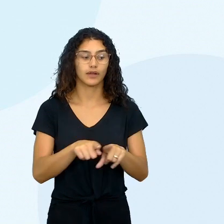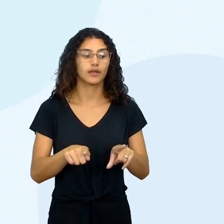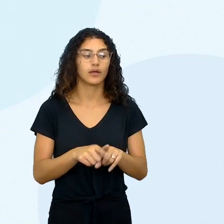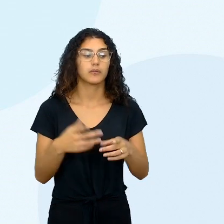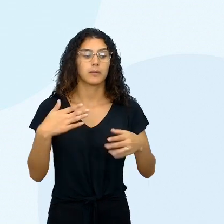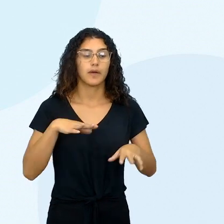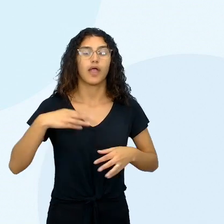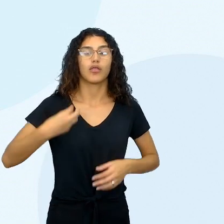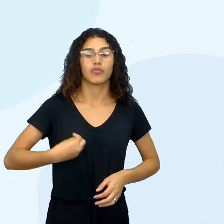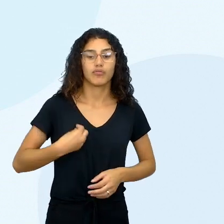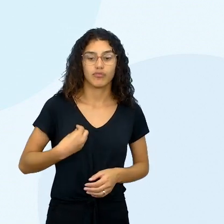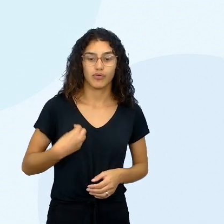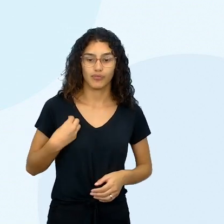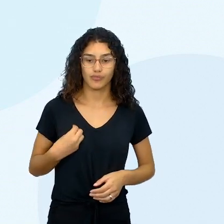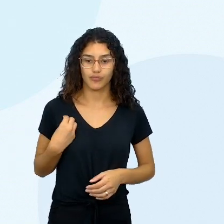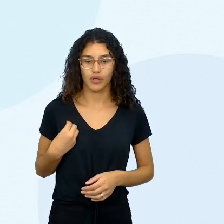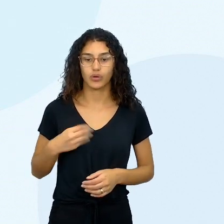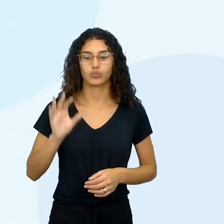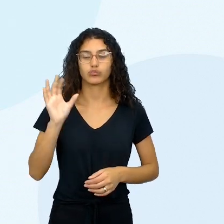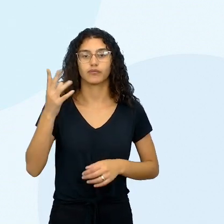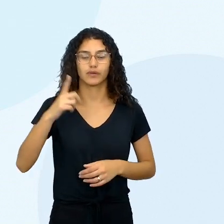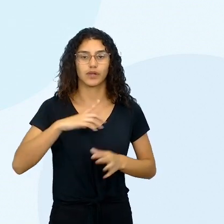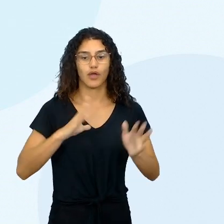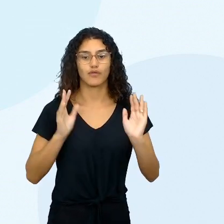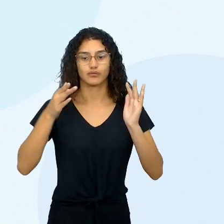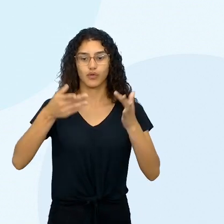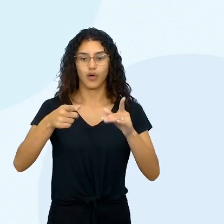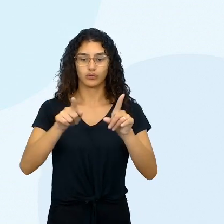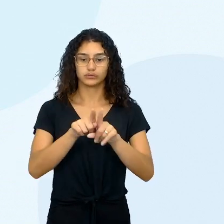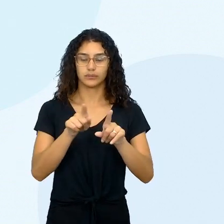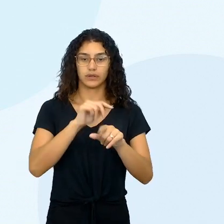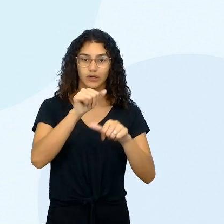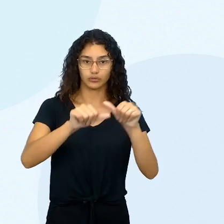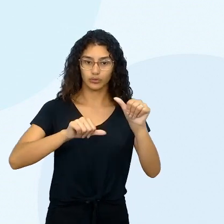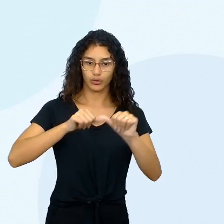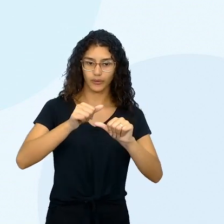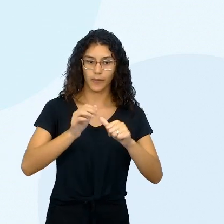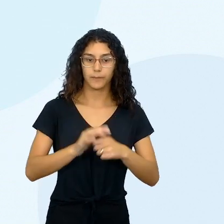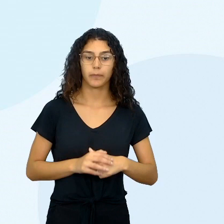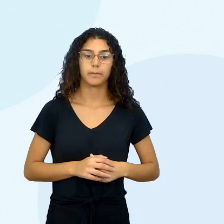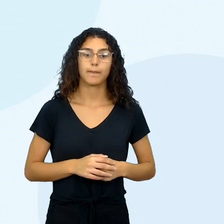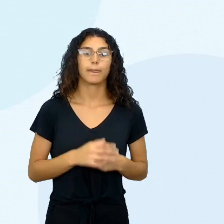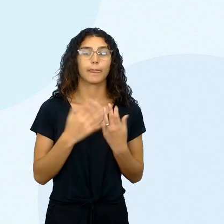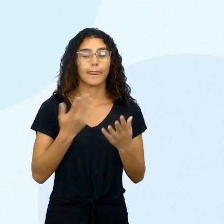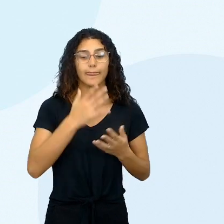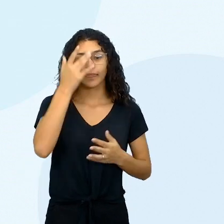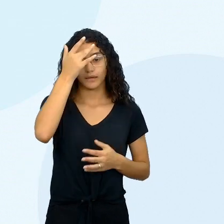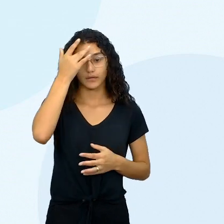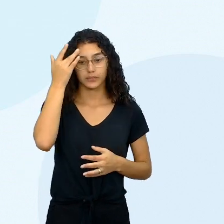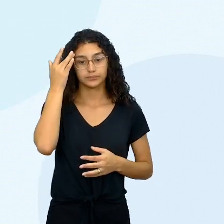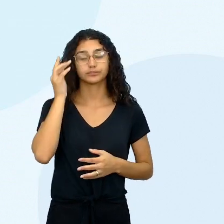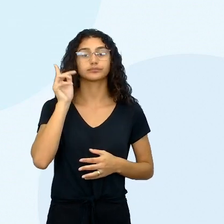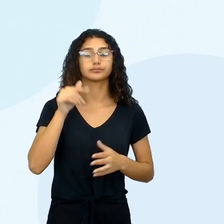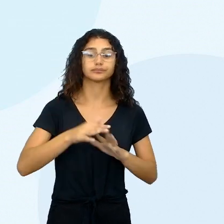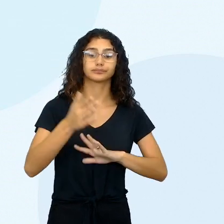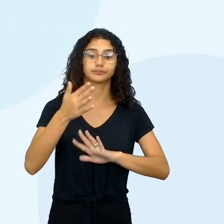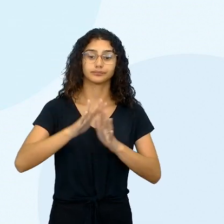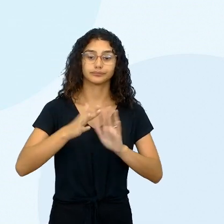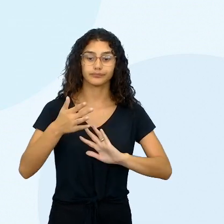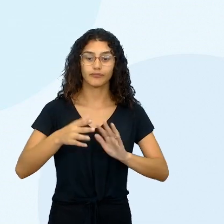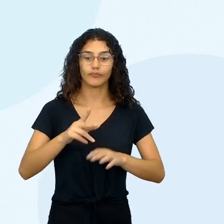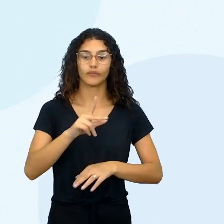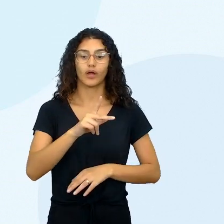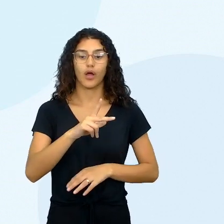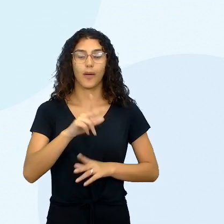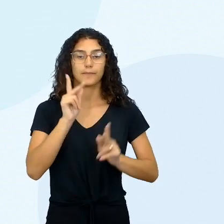estão vivendo os efeitos diretos da mudança de clima. Né? E essas pessoas são geralmente as populações